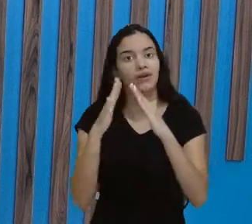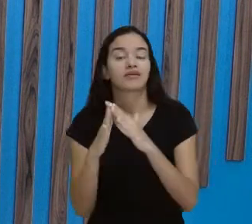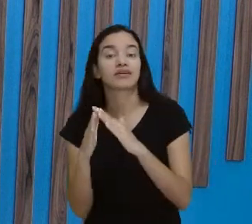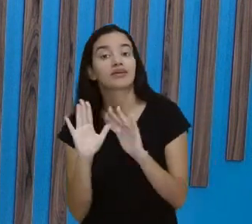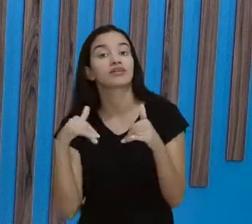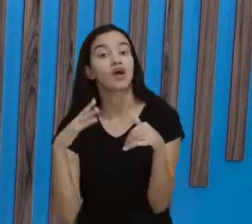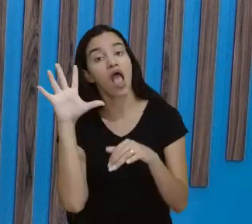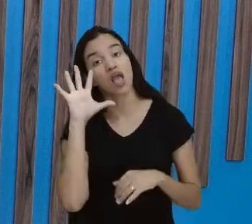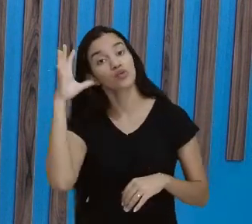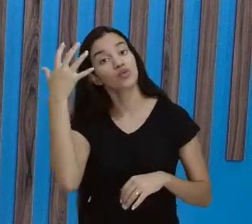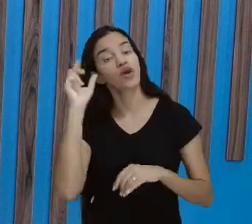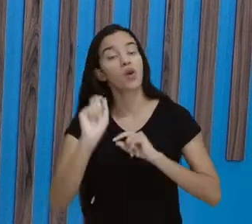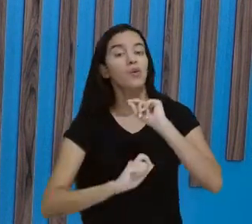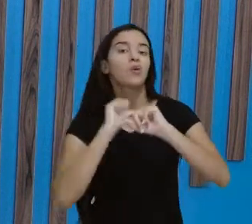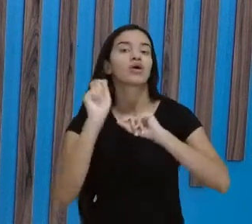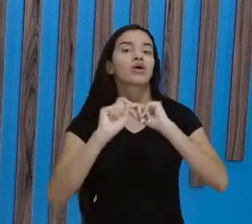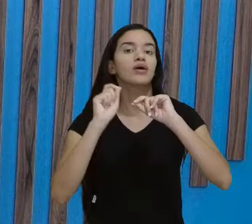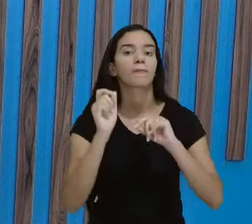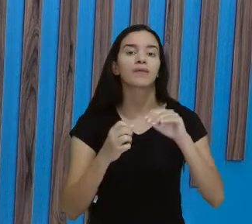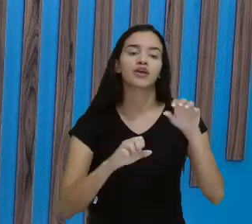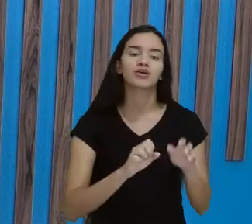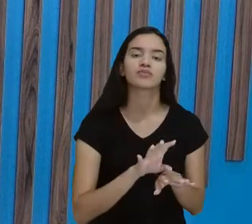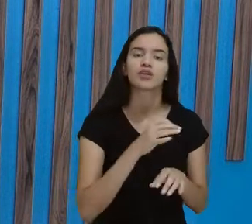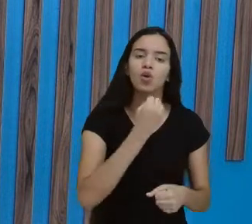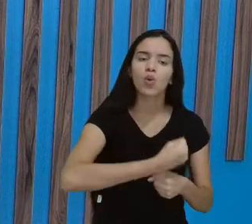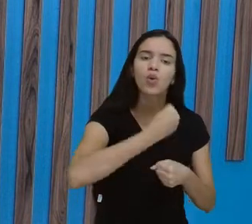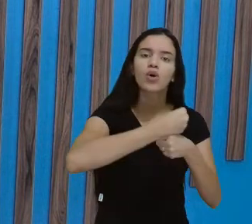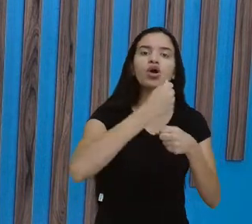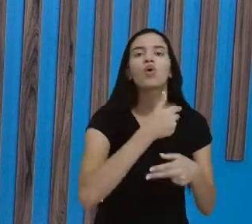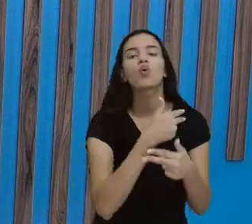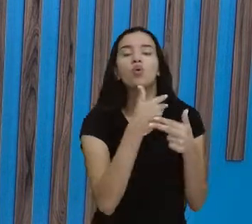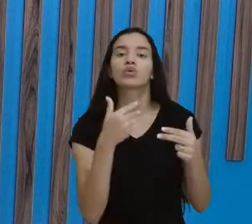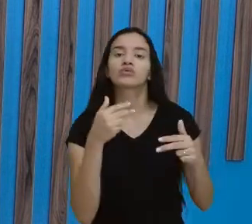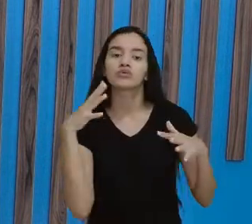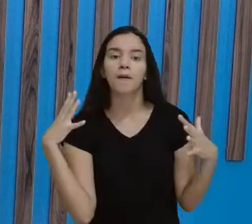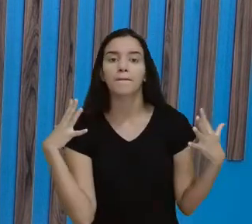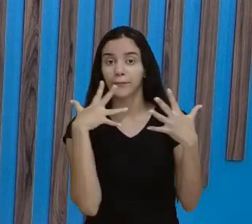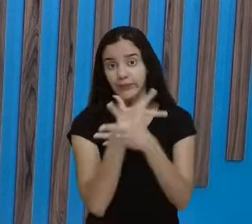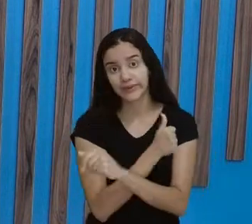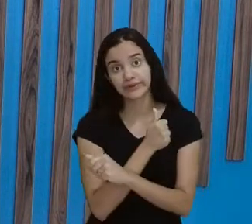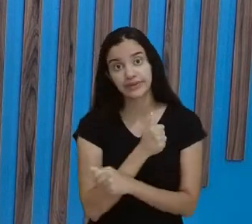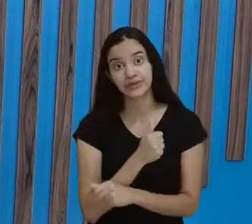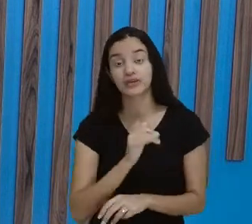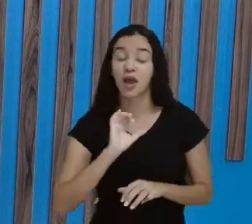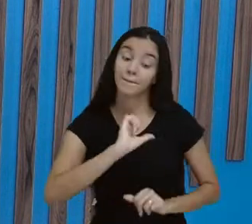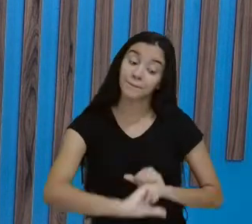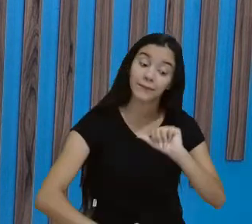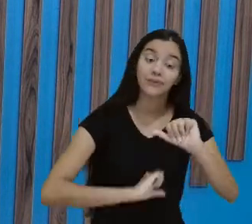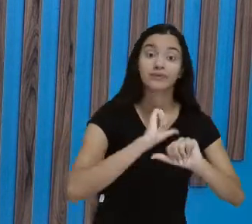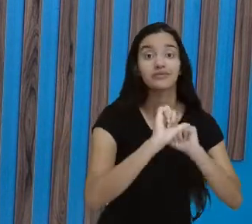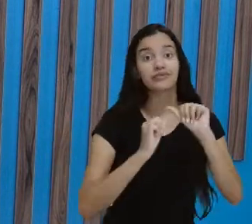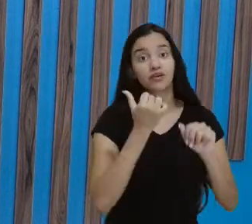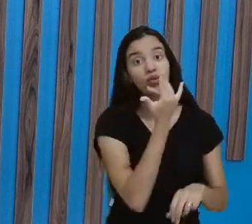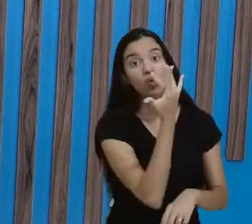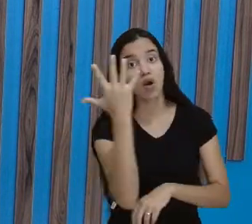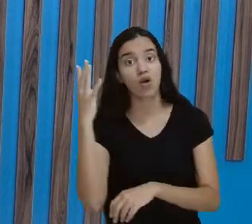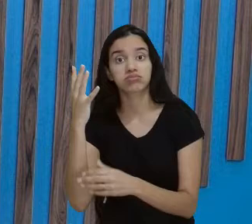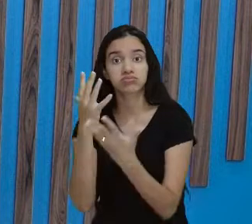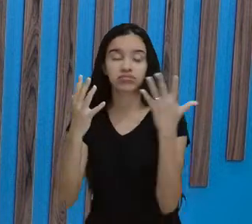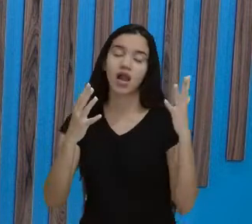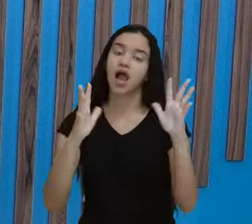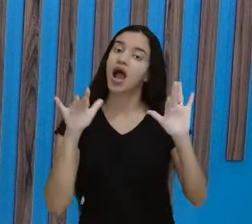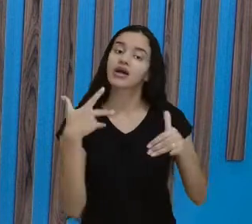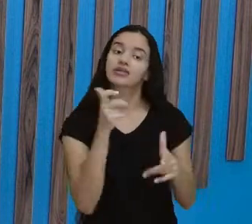Aí ele resolveu construir coisas bonitas aqui e modificar a natureza. Veja bem, olha aí, os homens, as